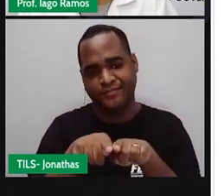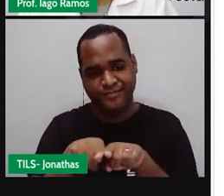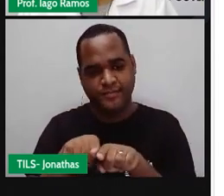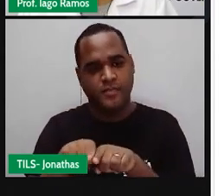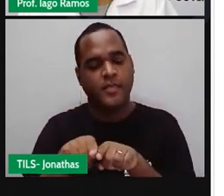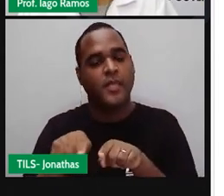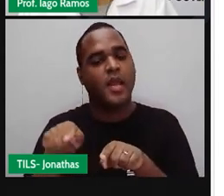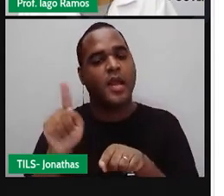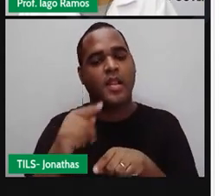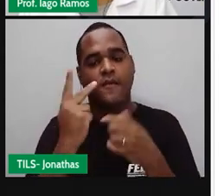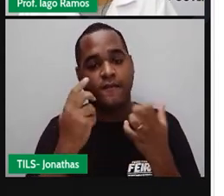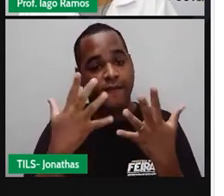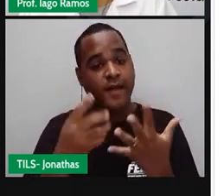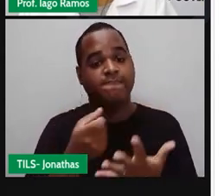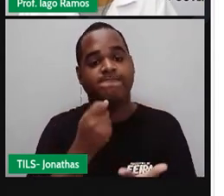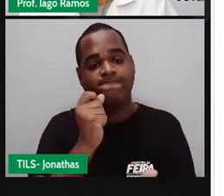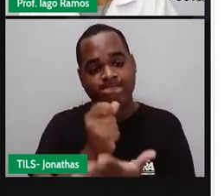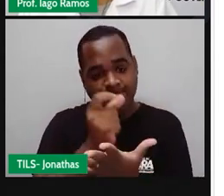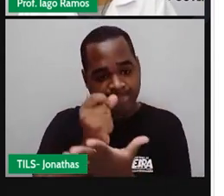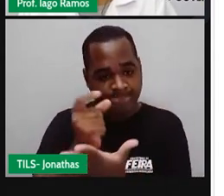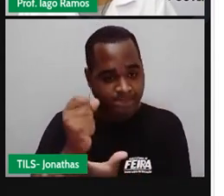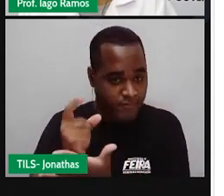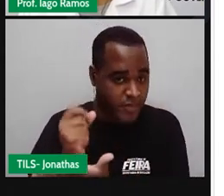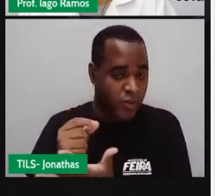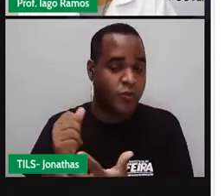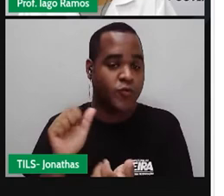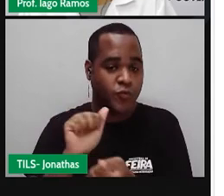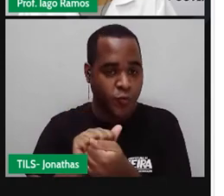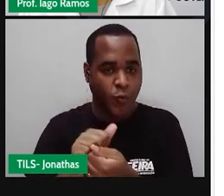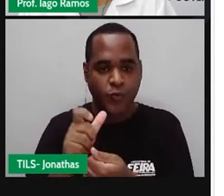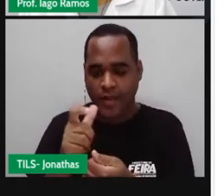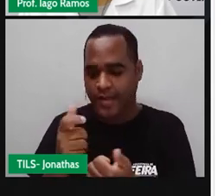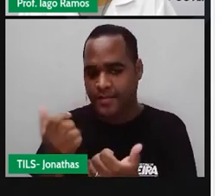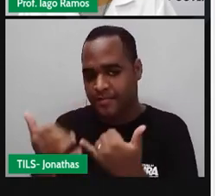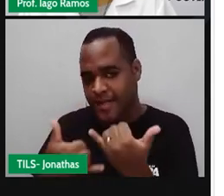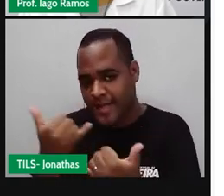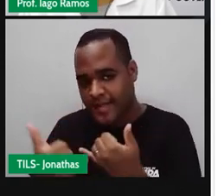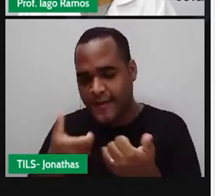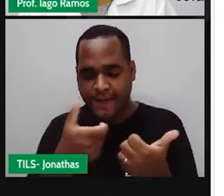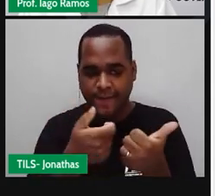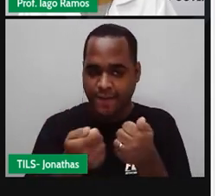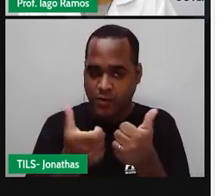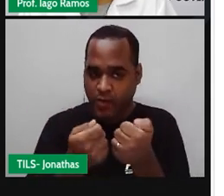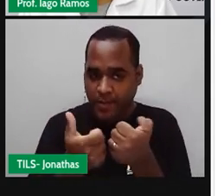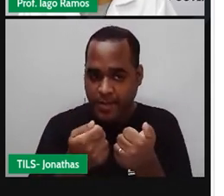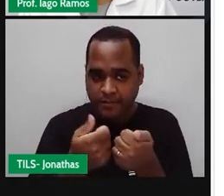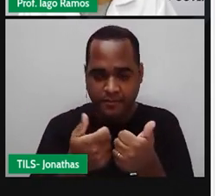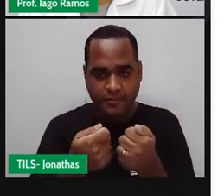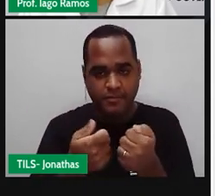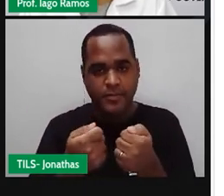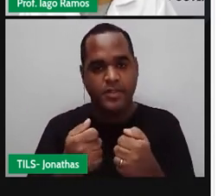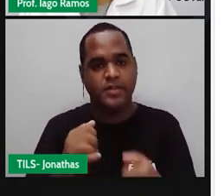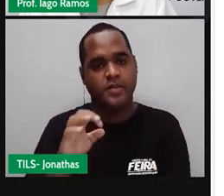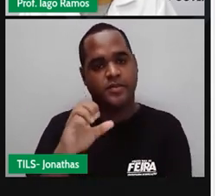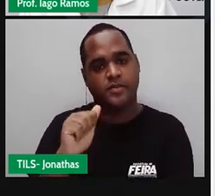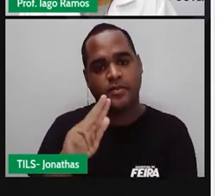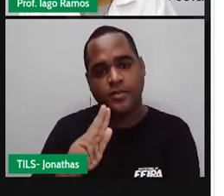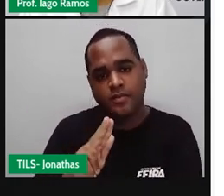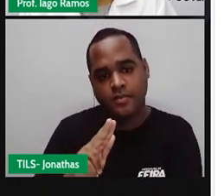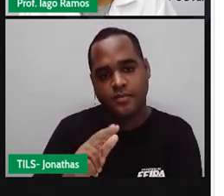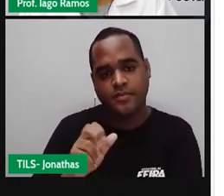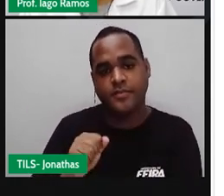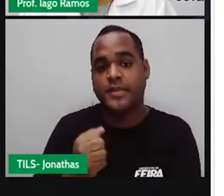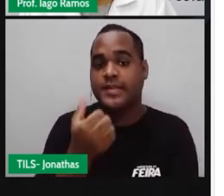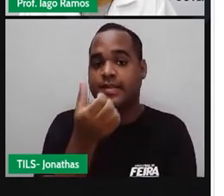o e decidiram comprar juntos o jogo de videogame o Cauã contribuiu